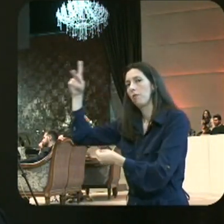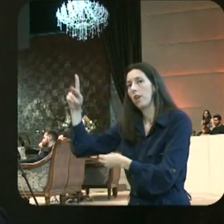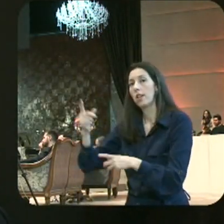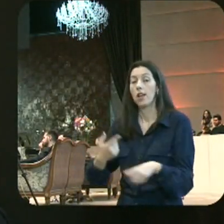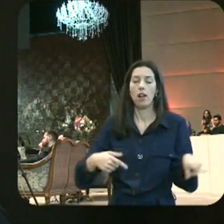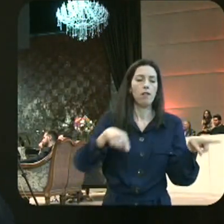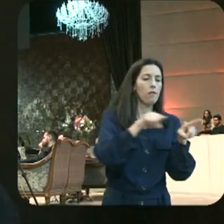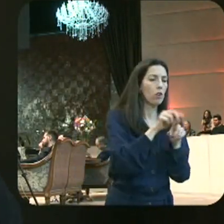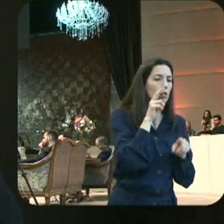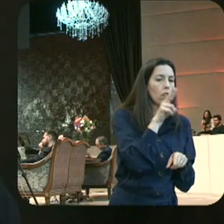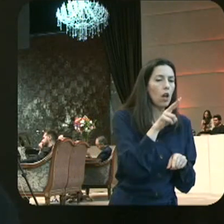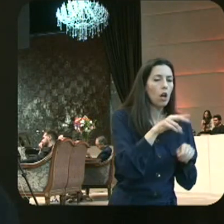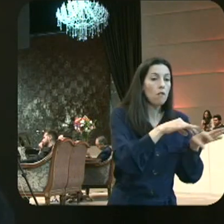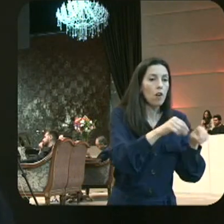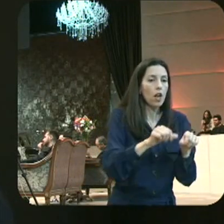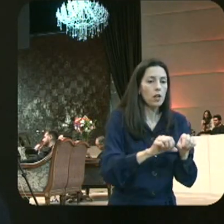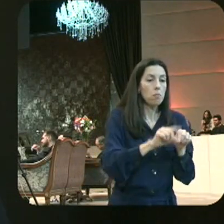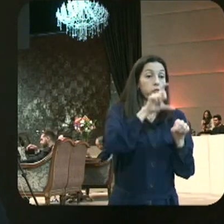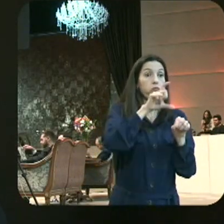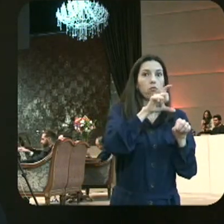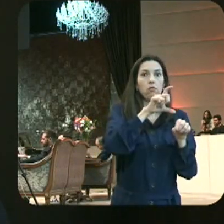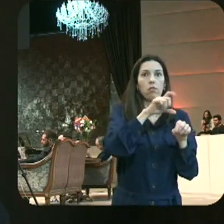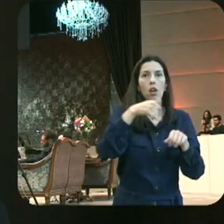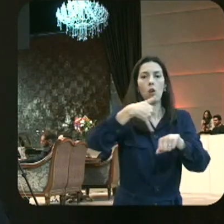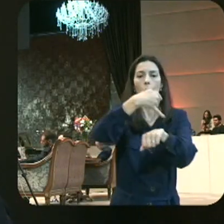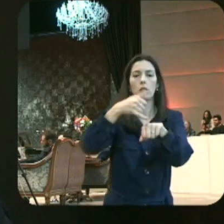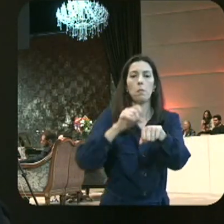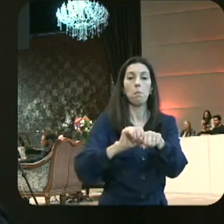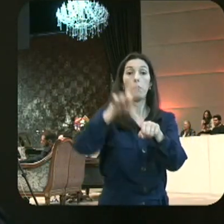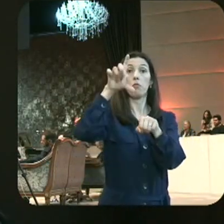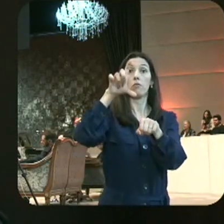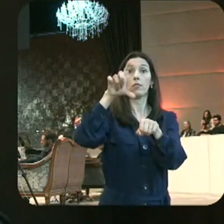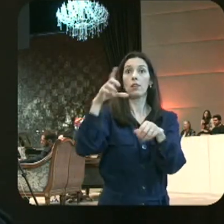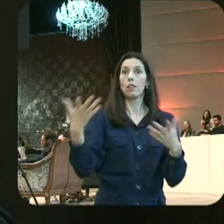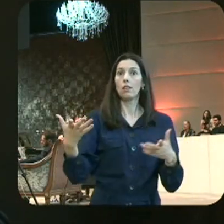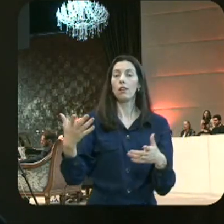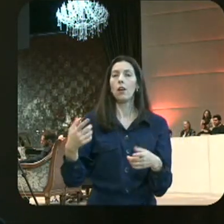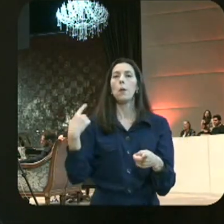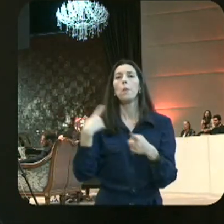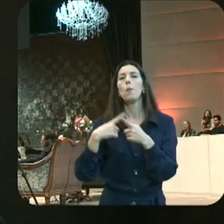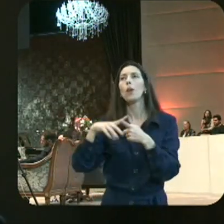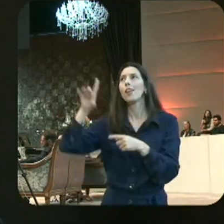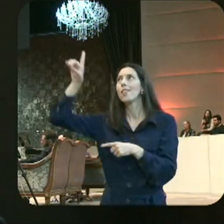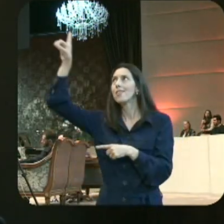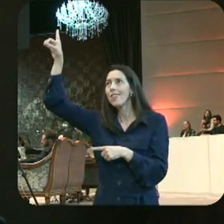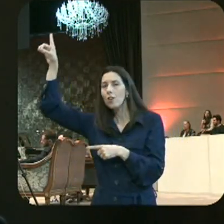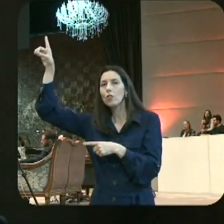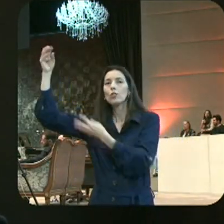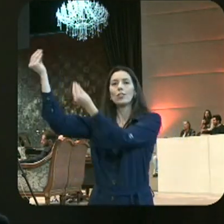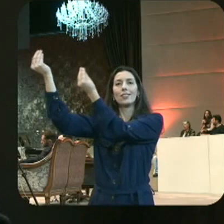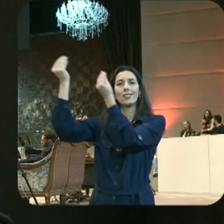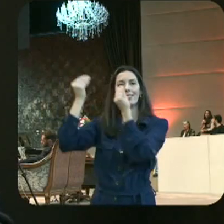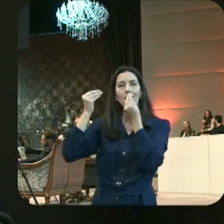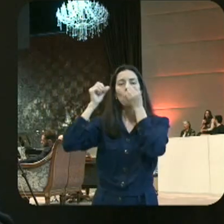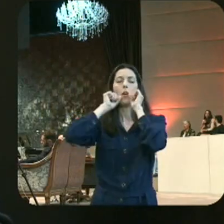botija, porque o Senhor sustentou não só a viúva como o seu profeta.